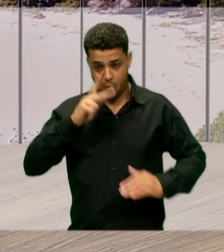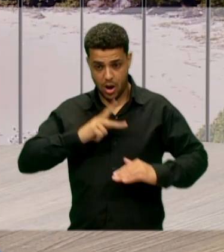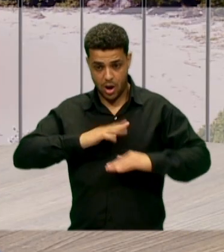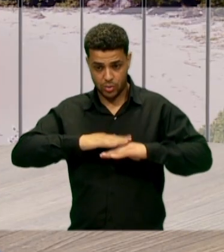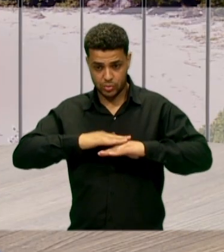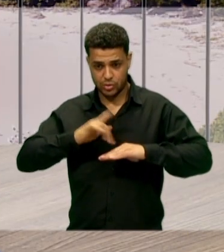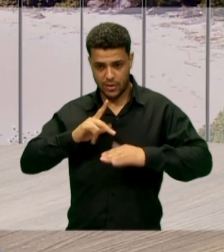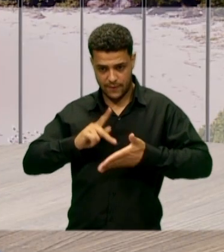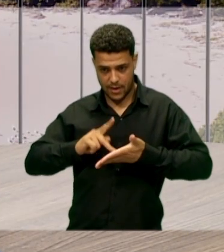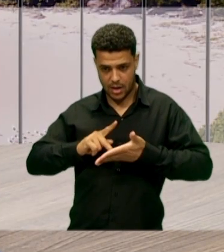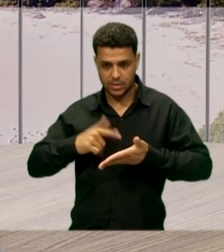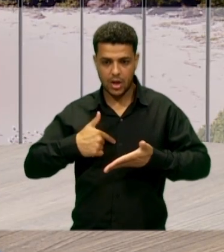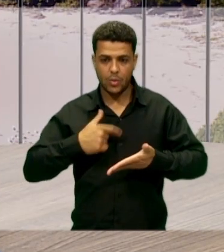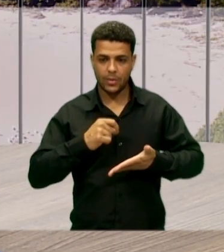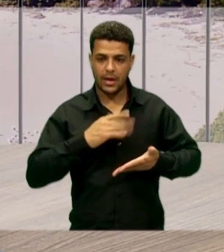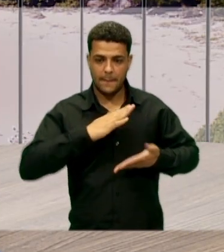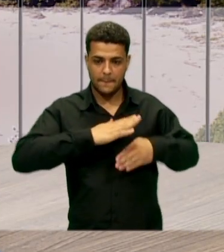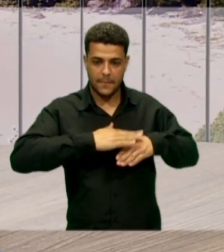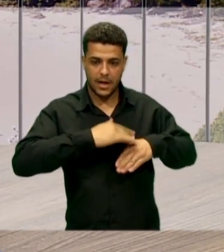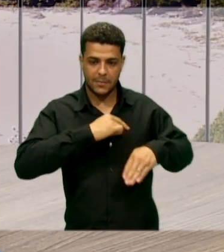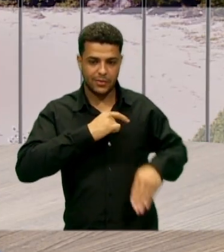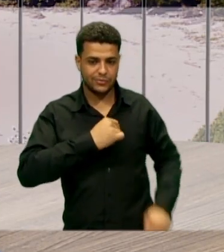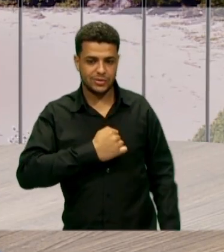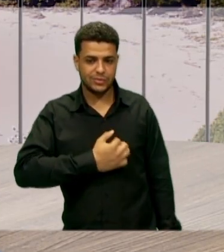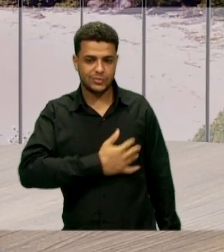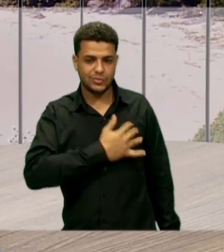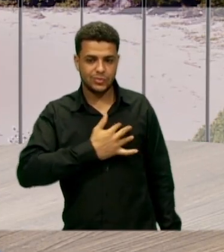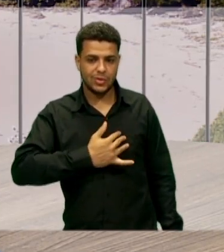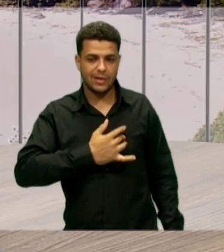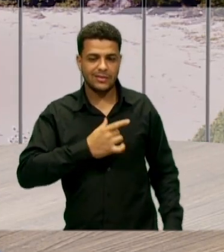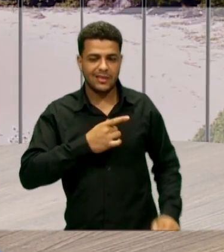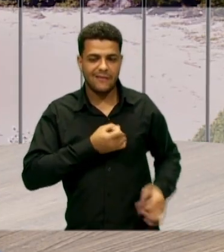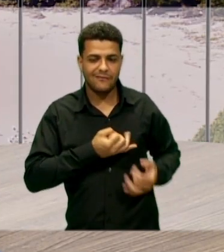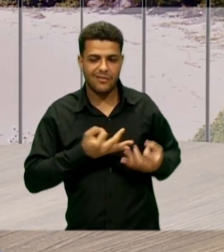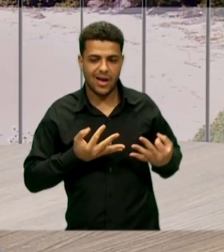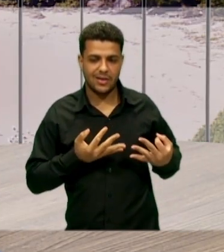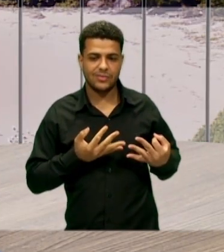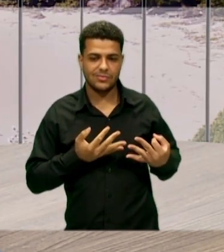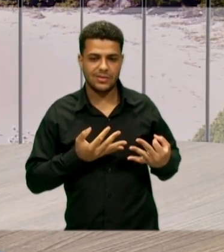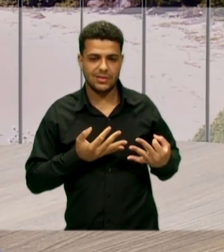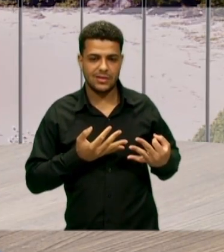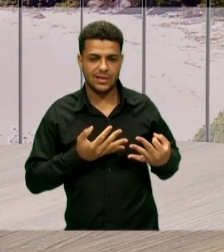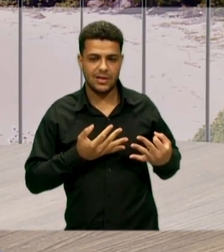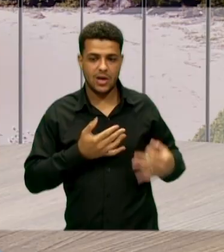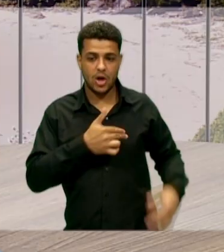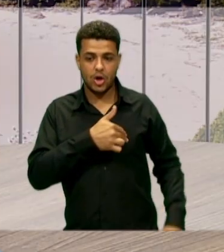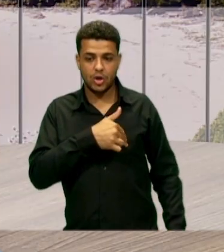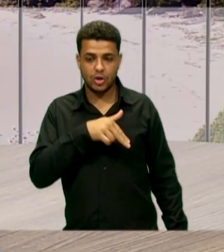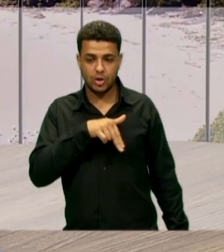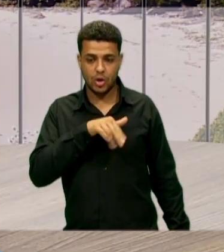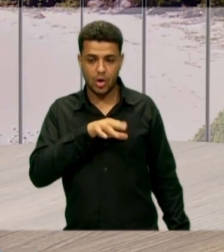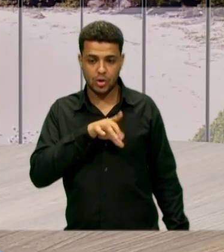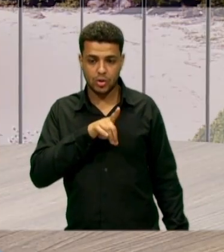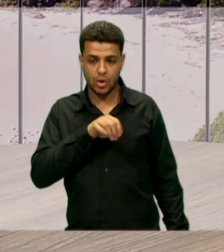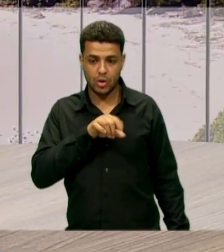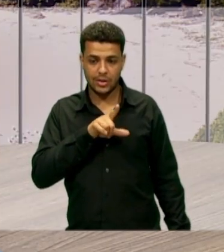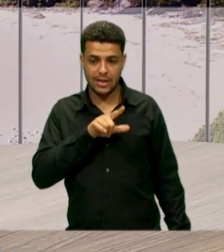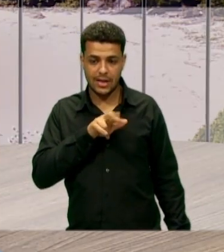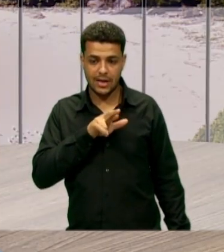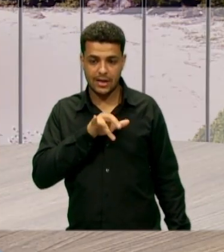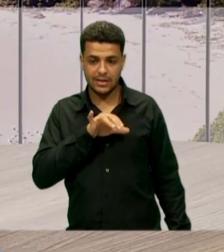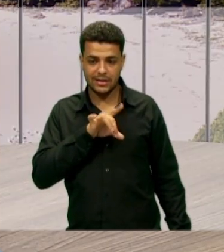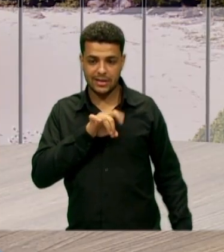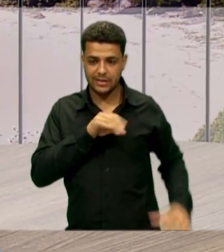autoexame, ele para mim, ele não serve pelo seguinte: existem várias situações que levam à nodularidade da mama, alteração